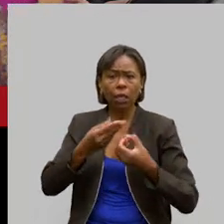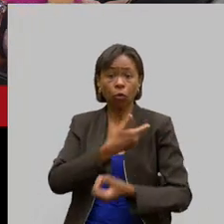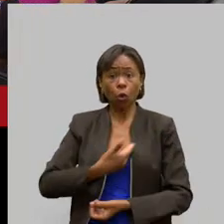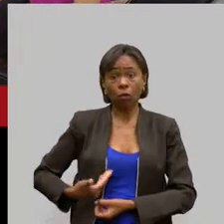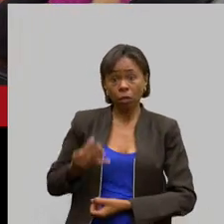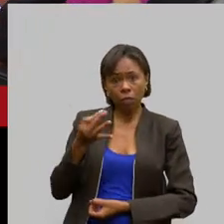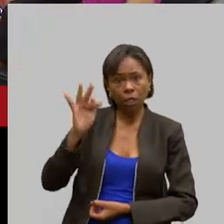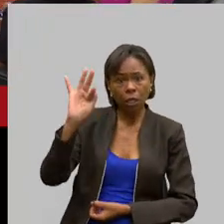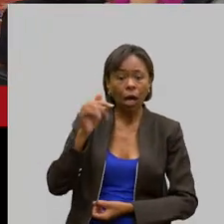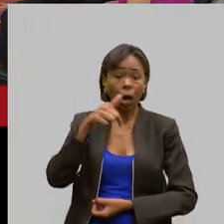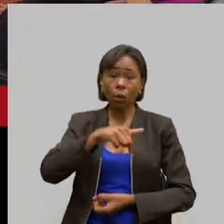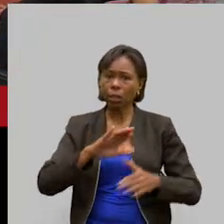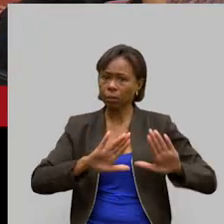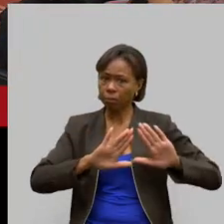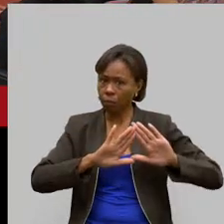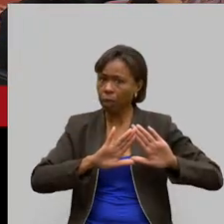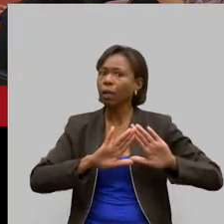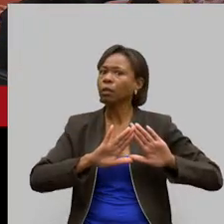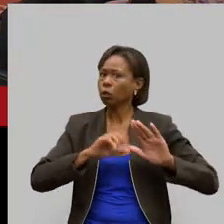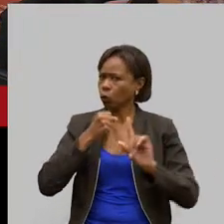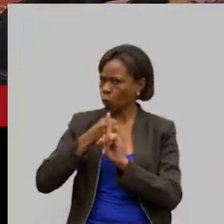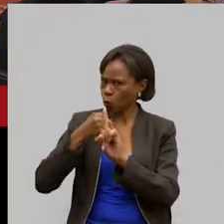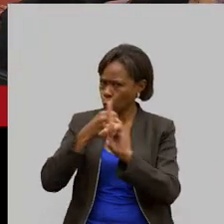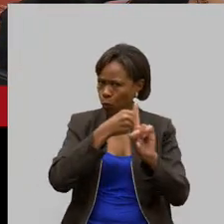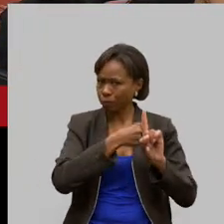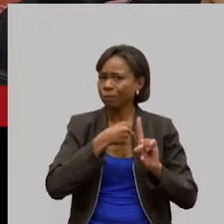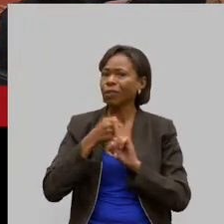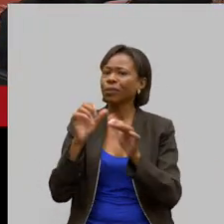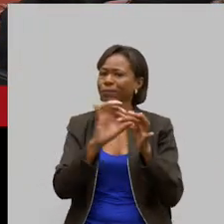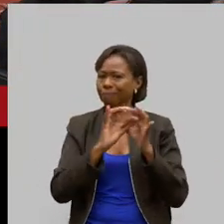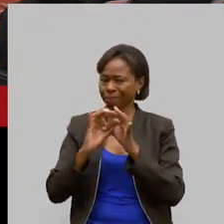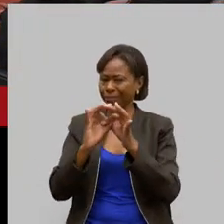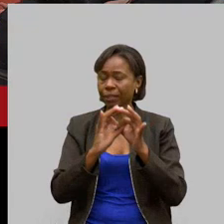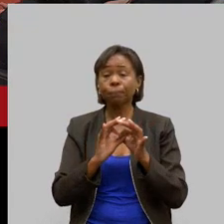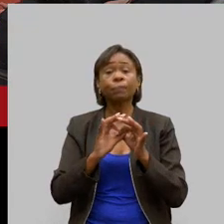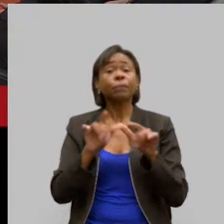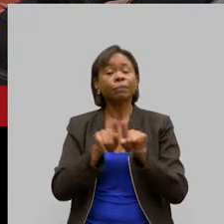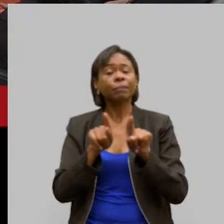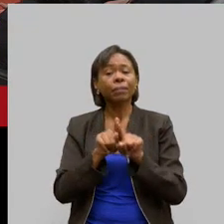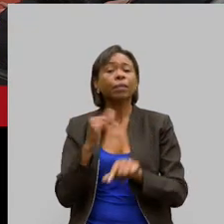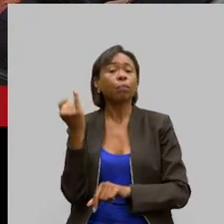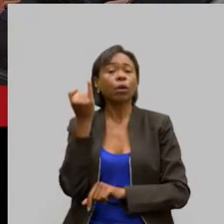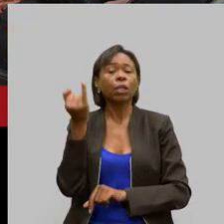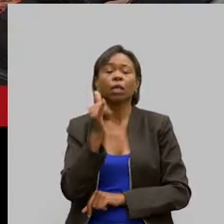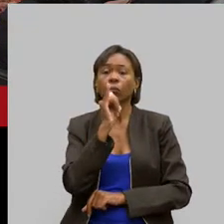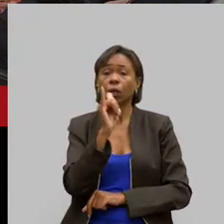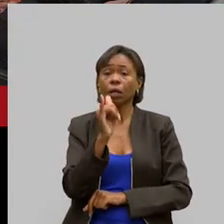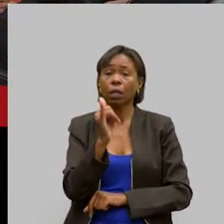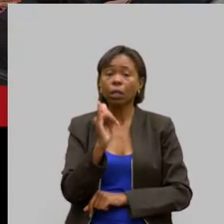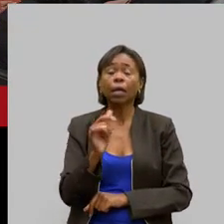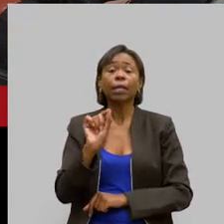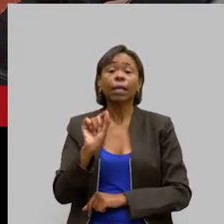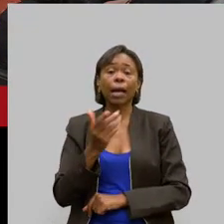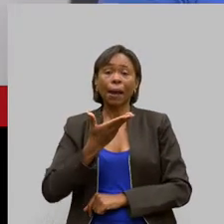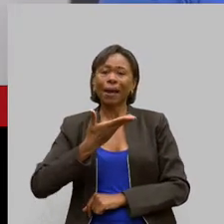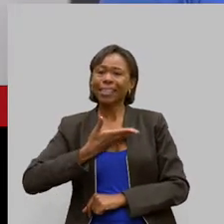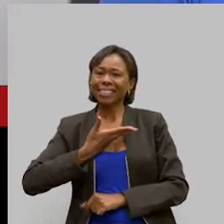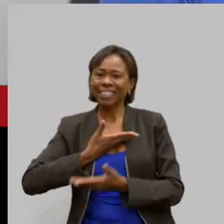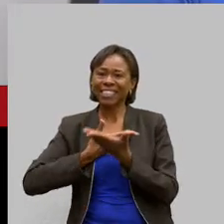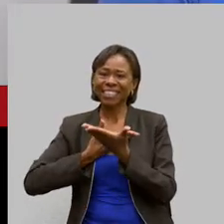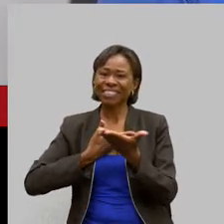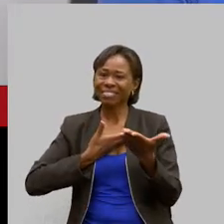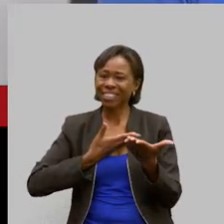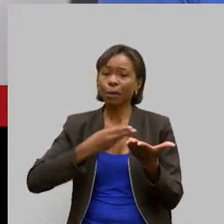na Assembleia estamos na luta mais alguns registros importantes as minhas amigas marl Sueli do